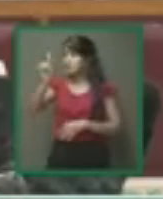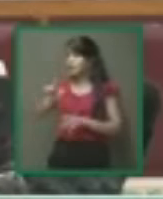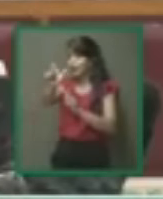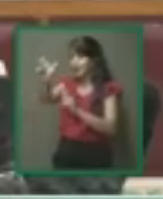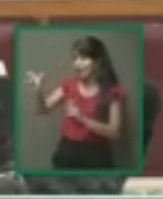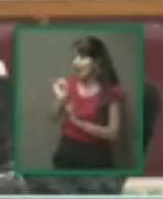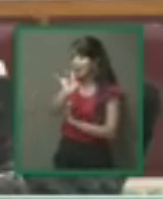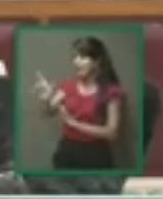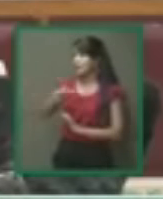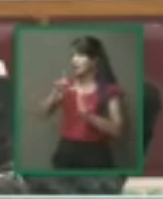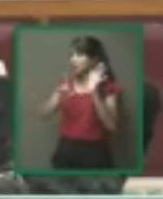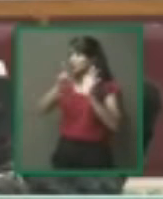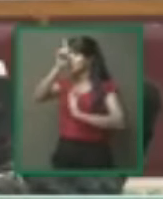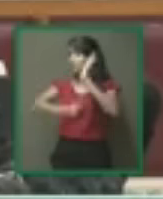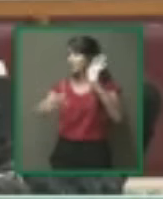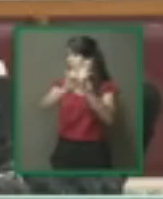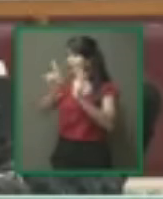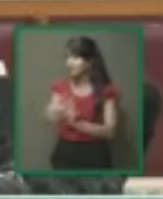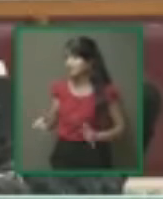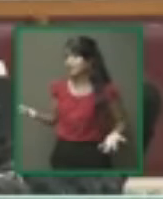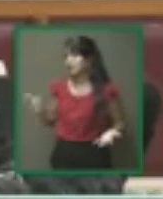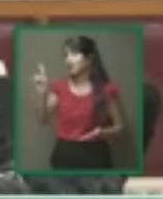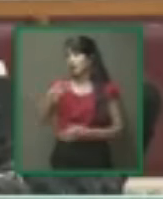fazer pergunta, foi o que ele disse, Excelência.